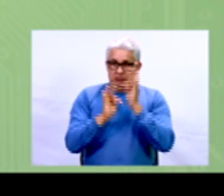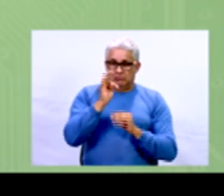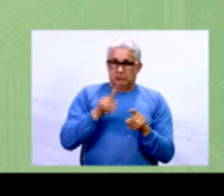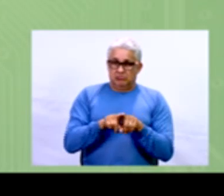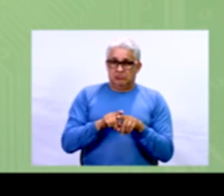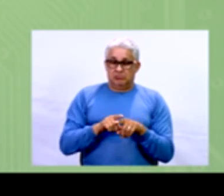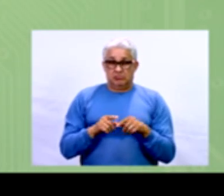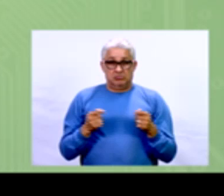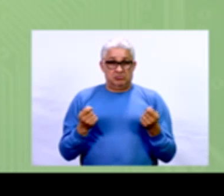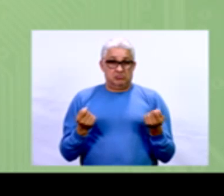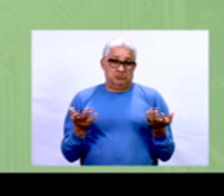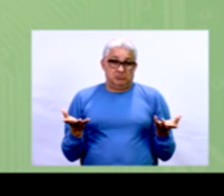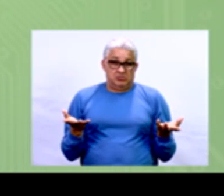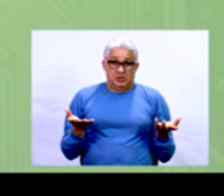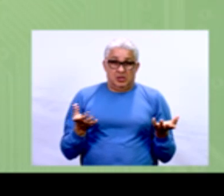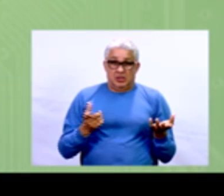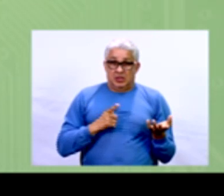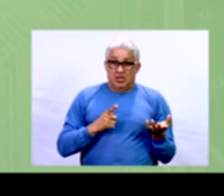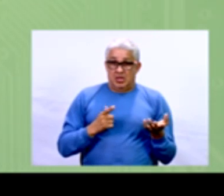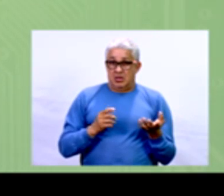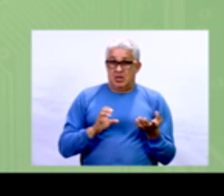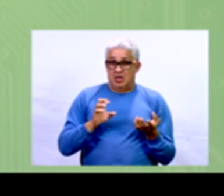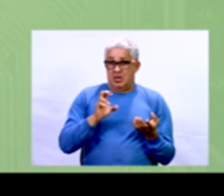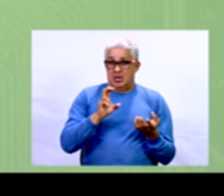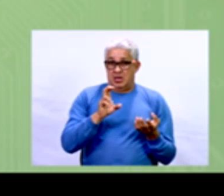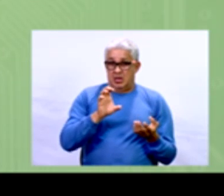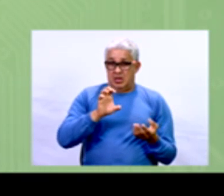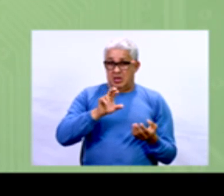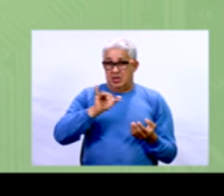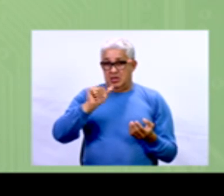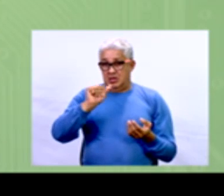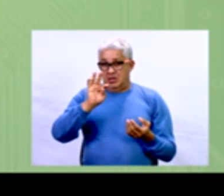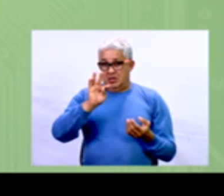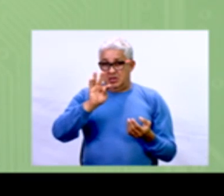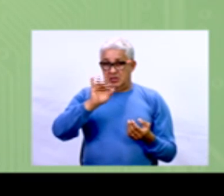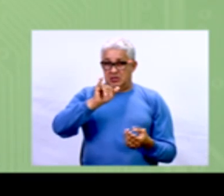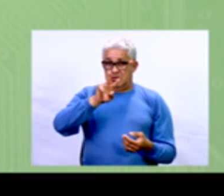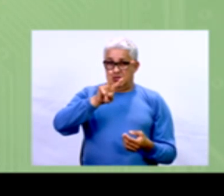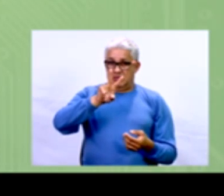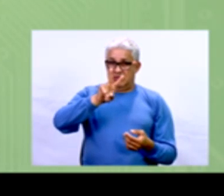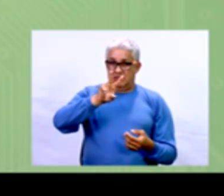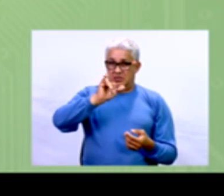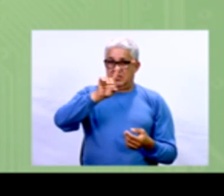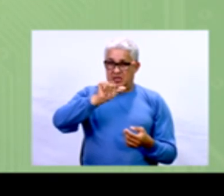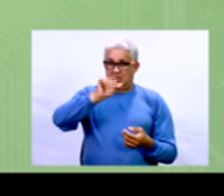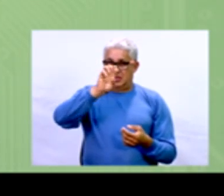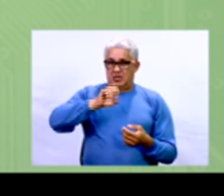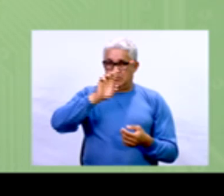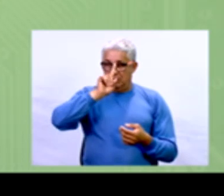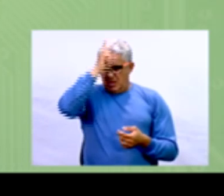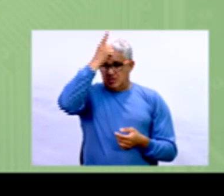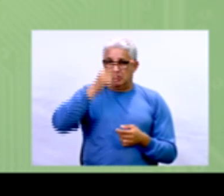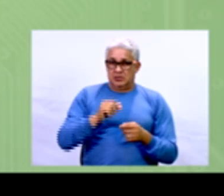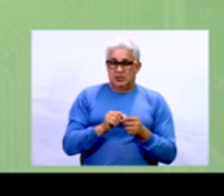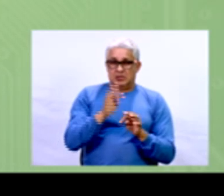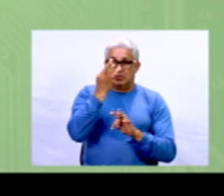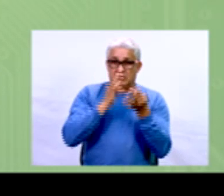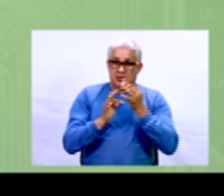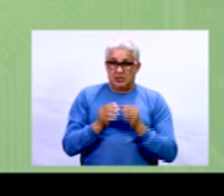só que também não adianta eu ter muita criatividade e pouca tecnologia, porque eu vou acabar produzindo